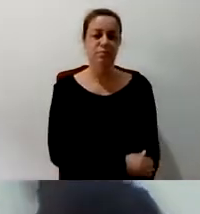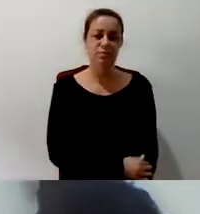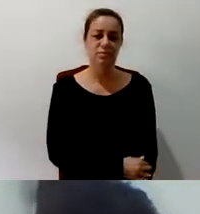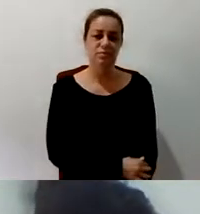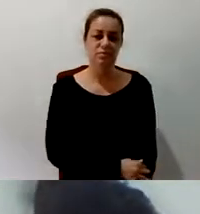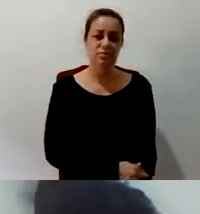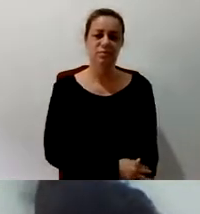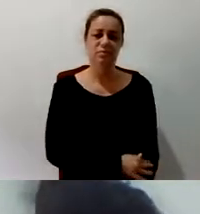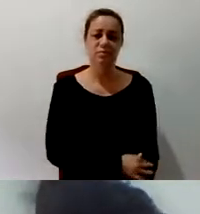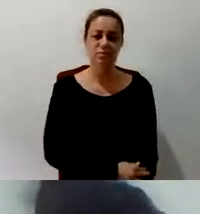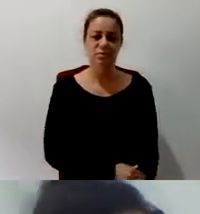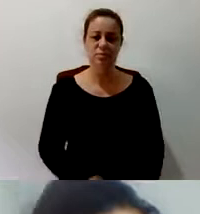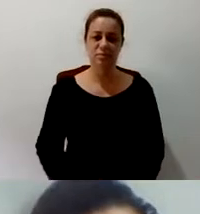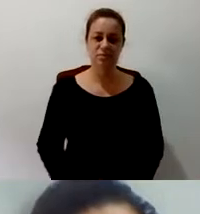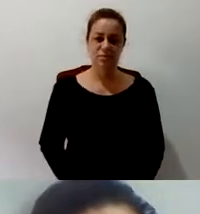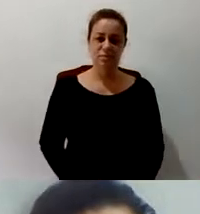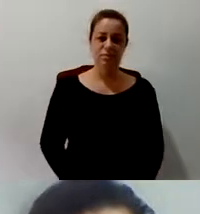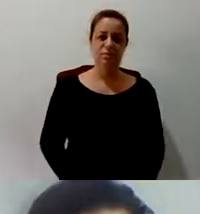Muito bom.